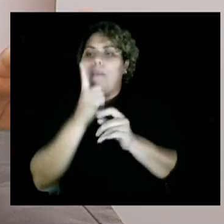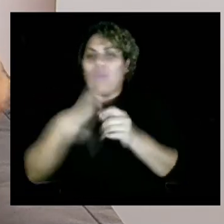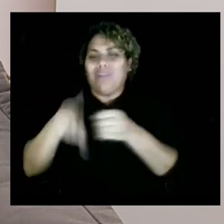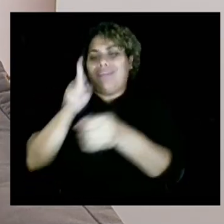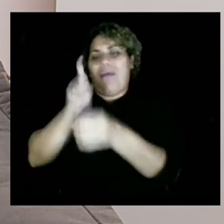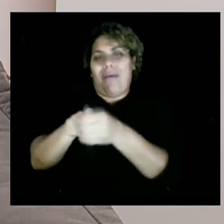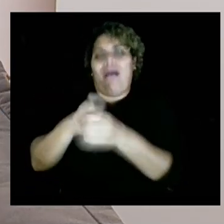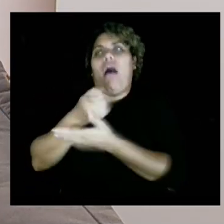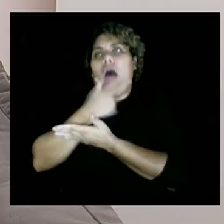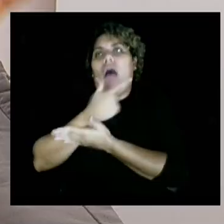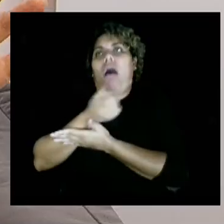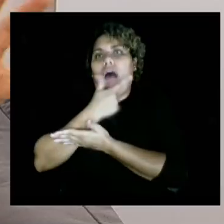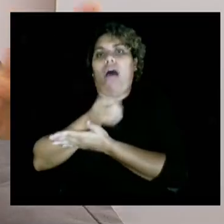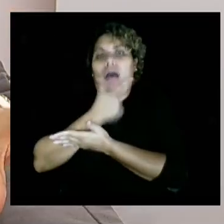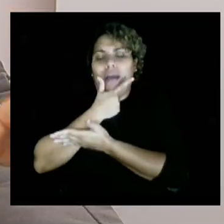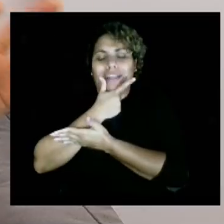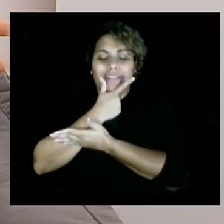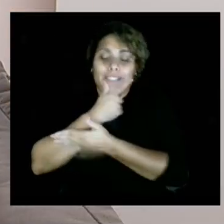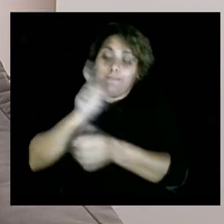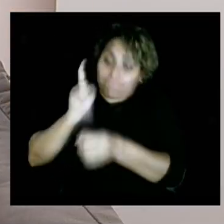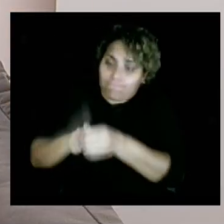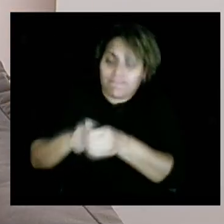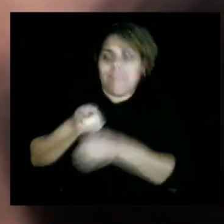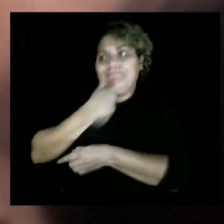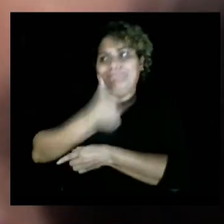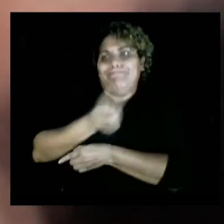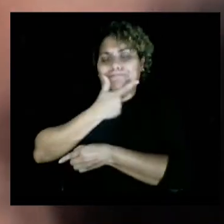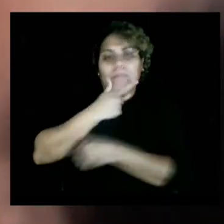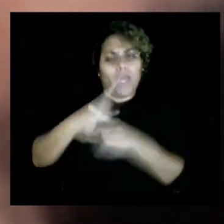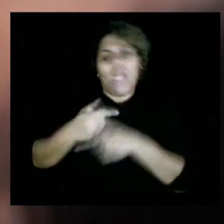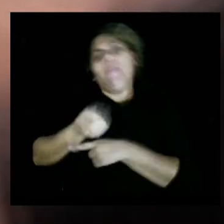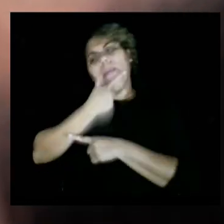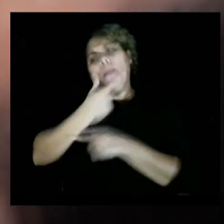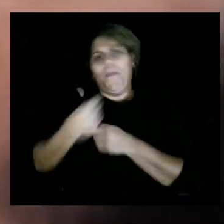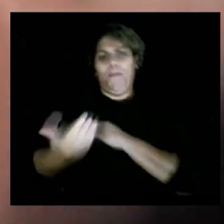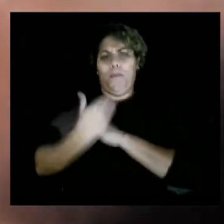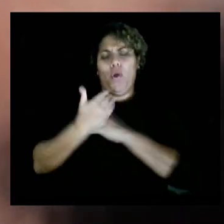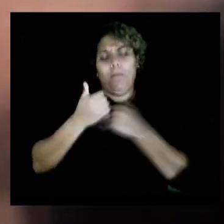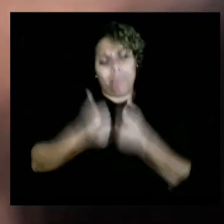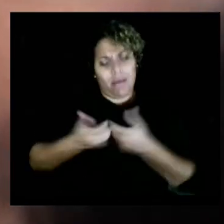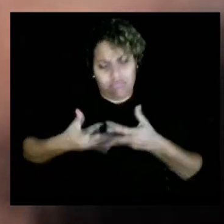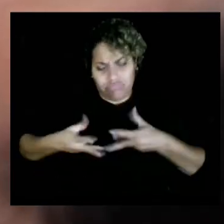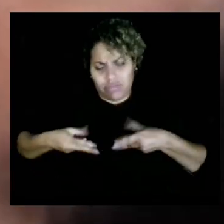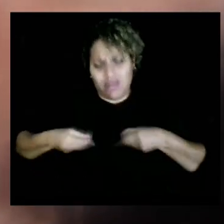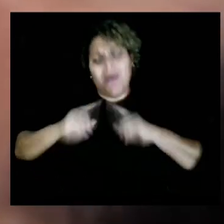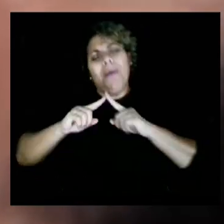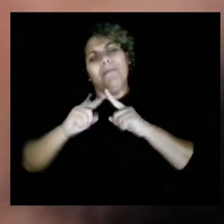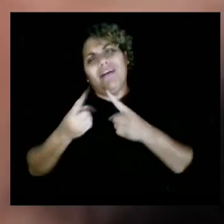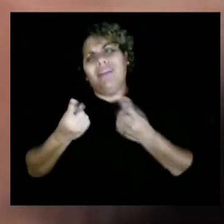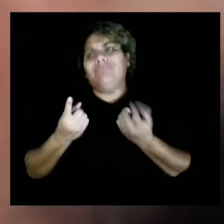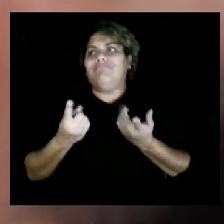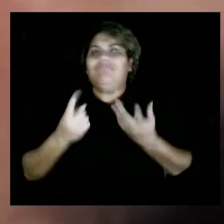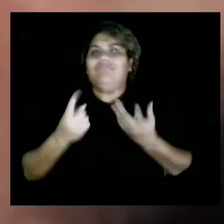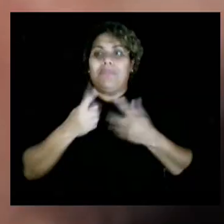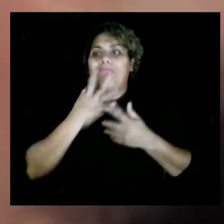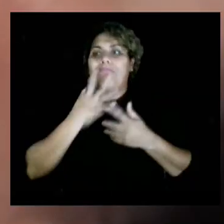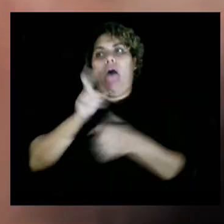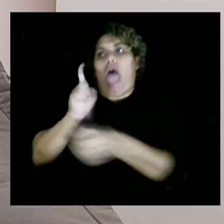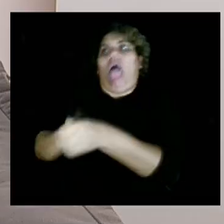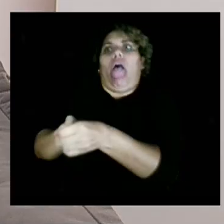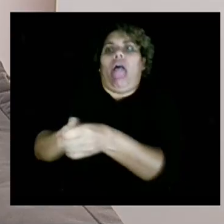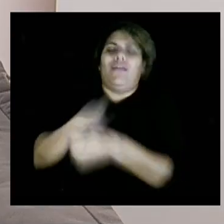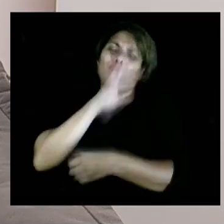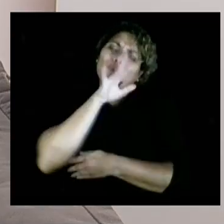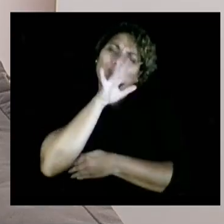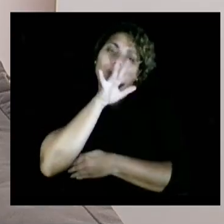pode ter um efeito colateral, a gente melhora temporário, mas também pode criar uma dependência, e tudo isso, a massagem em si, a aromaterapia e a